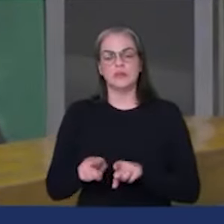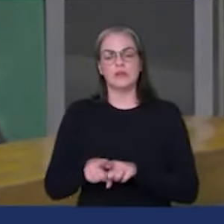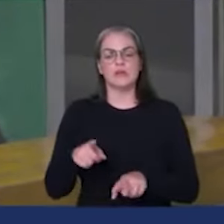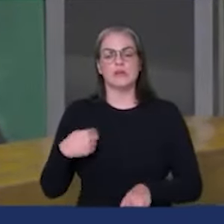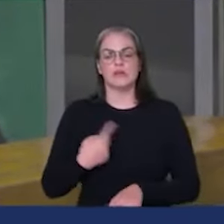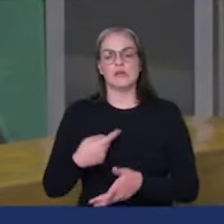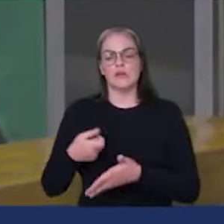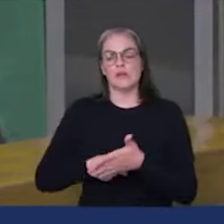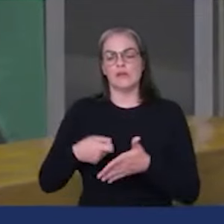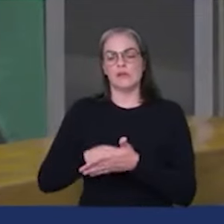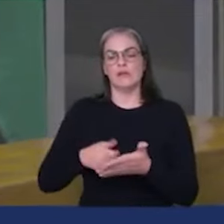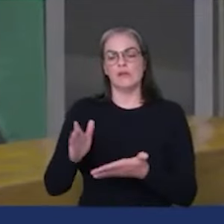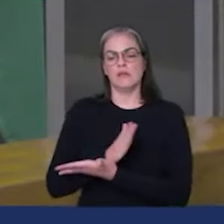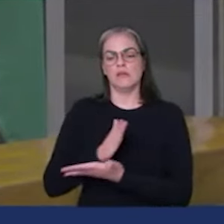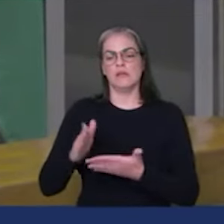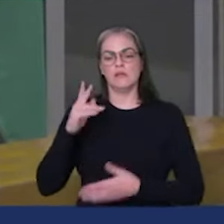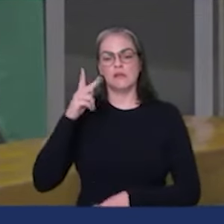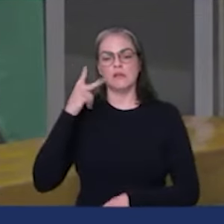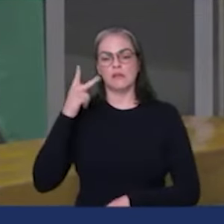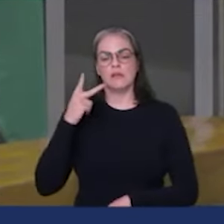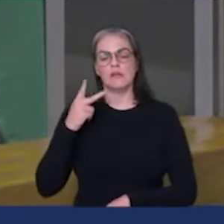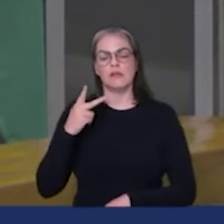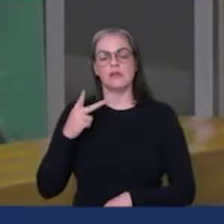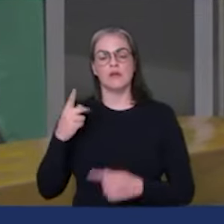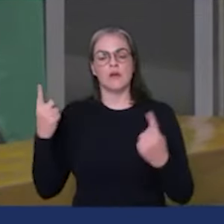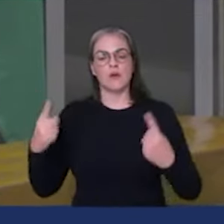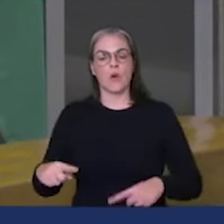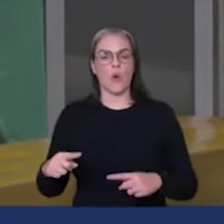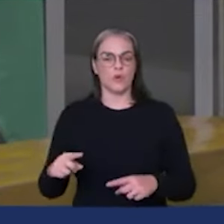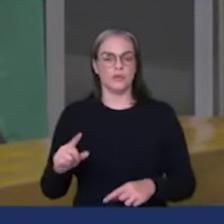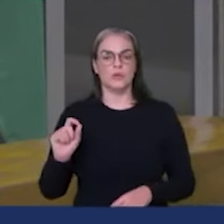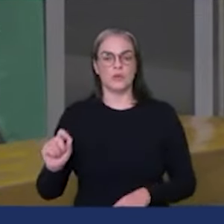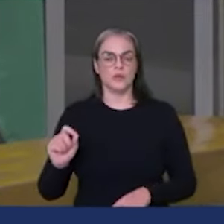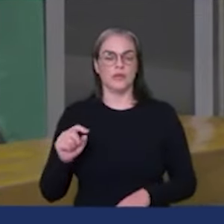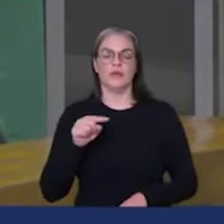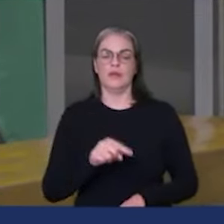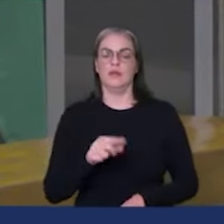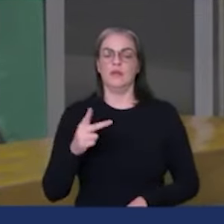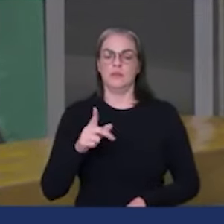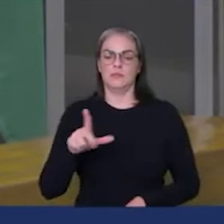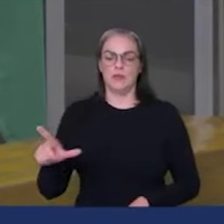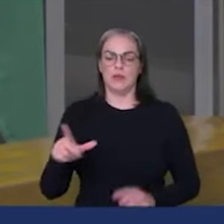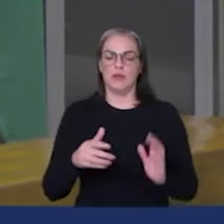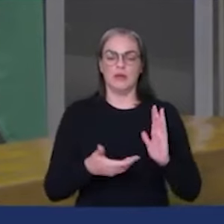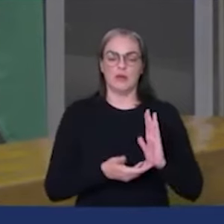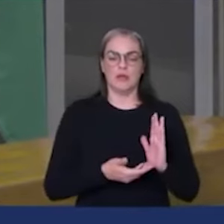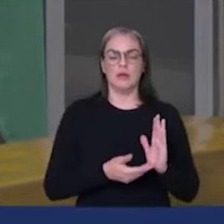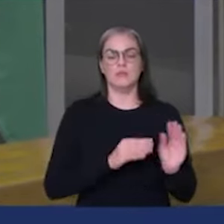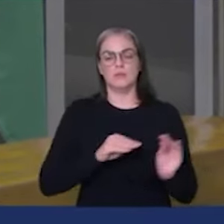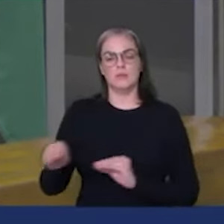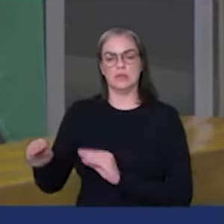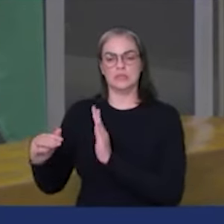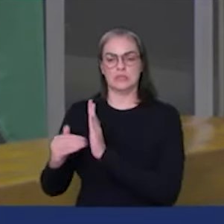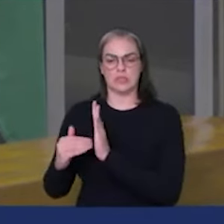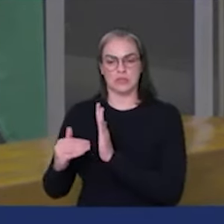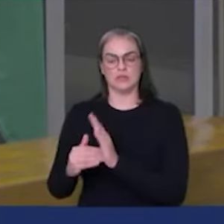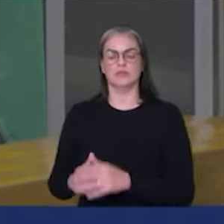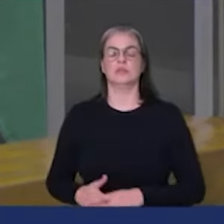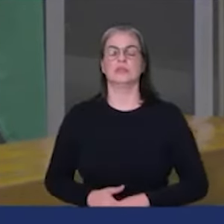Congresso tentaram dificultar a ida do antigo PL da Câmara para o Senado, em 2019, bem